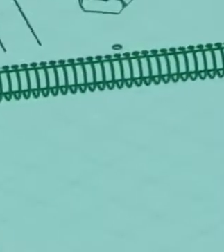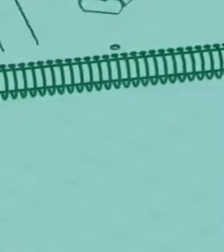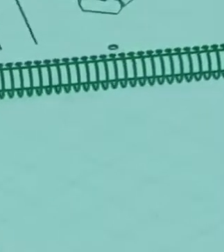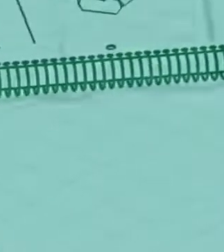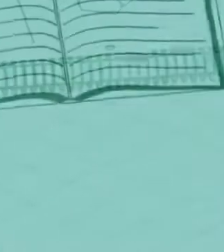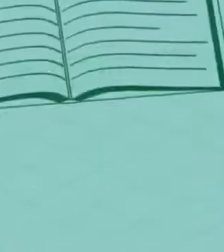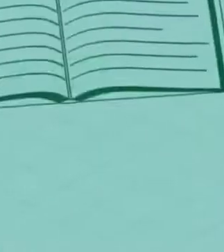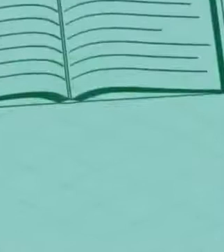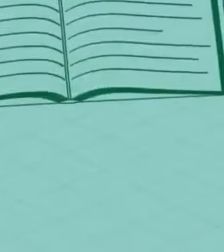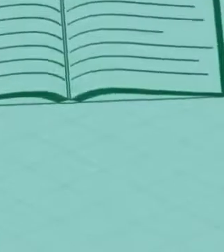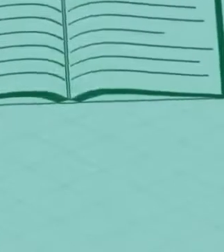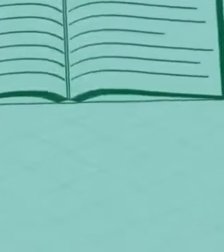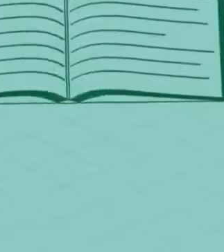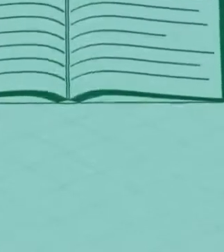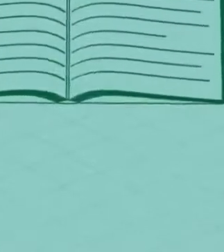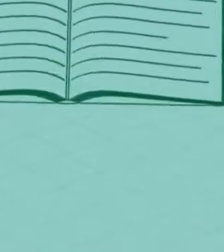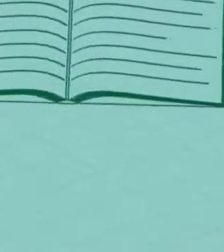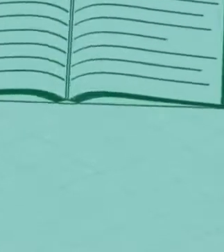Música